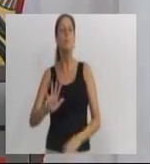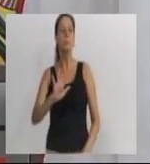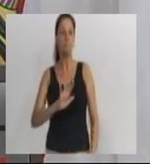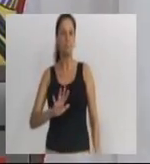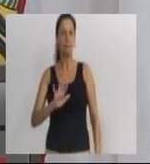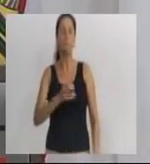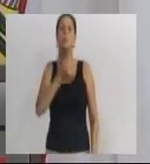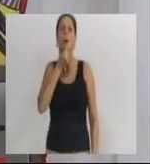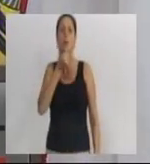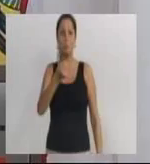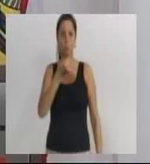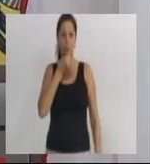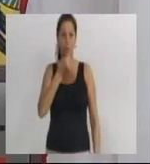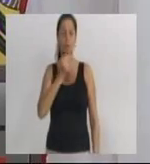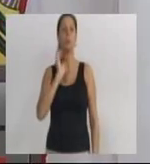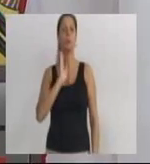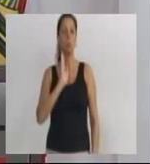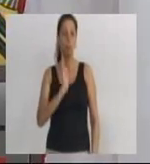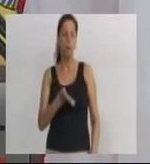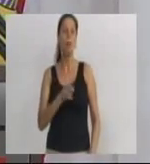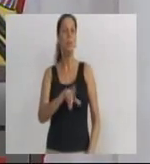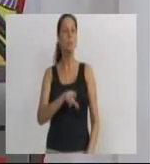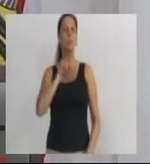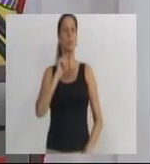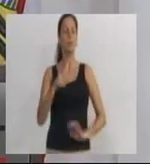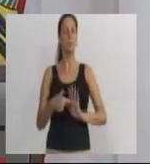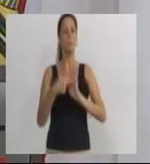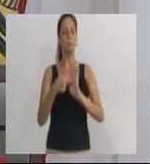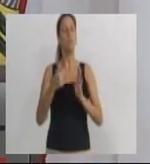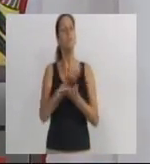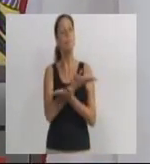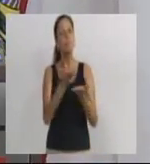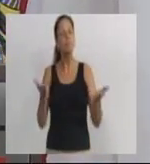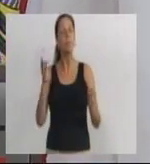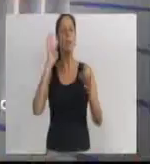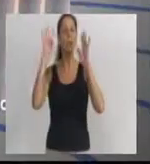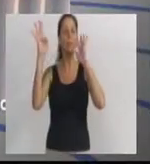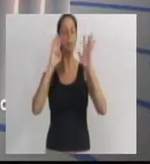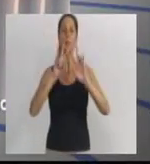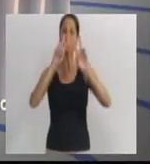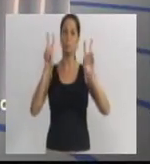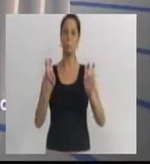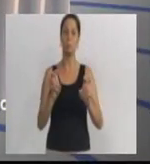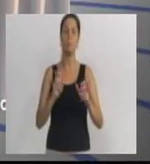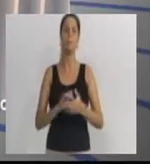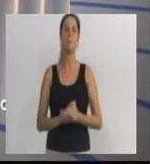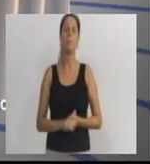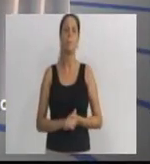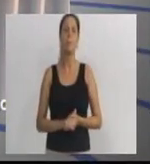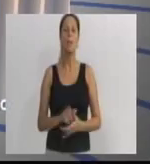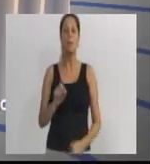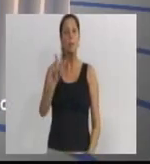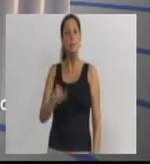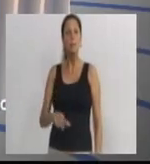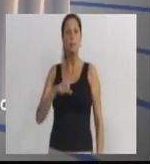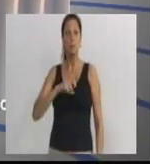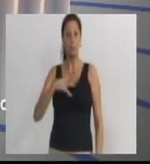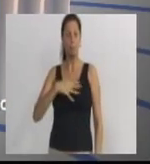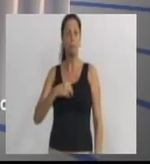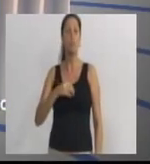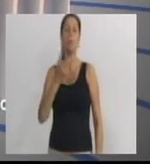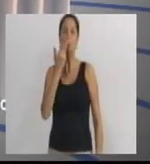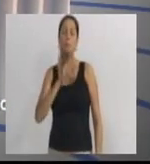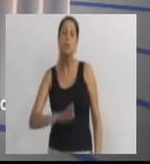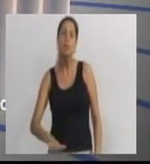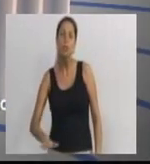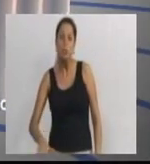uma reportagem que a gente separou para Vossa Excelência refletirem sobre o tema. Por favor. Quem tem filho pequeno em casa sabe que às vezes é